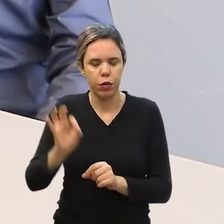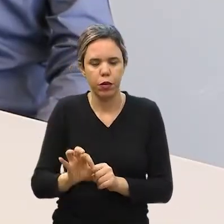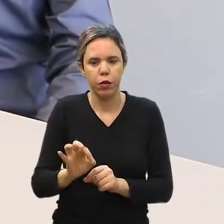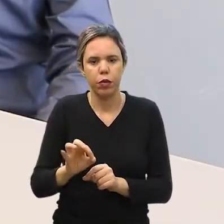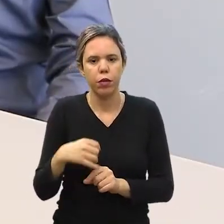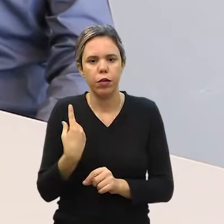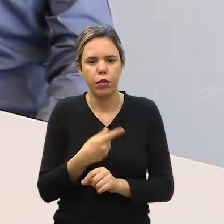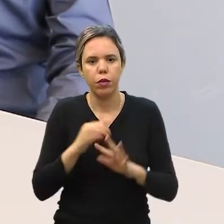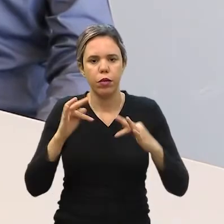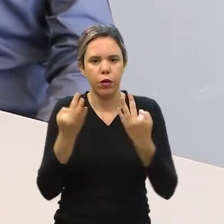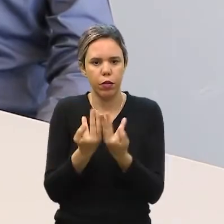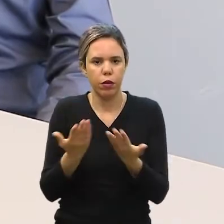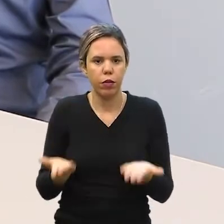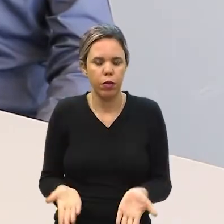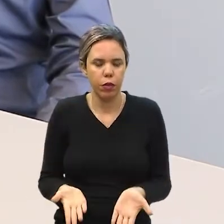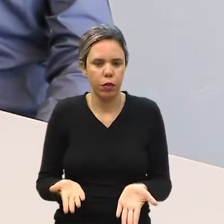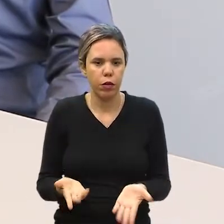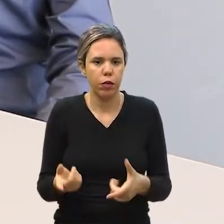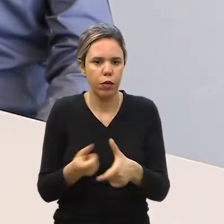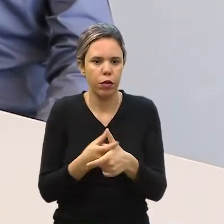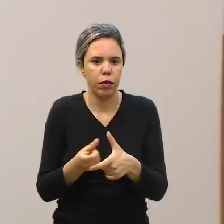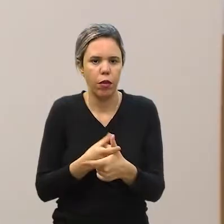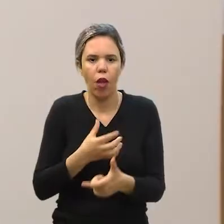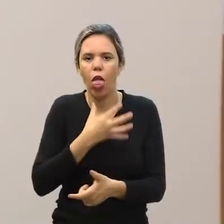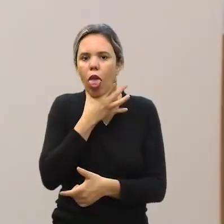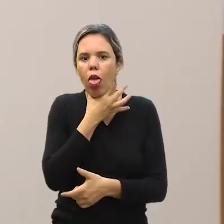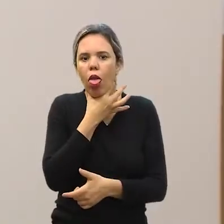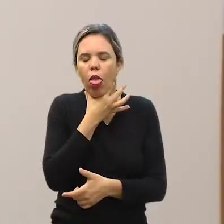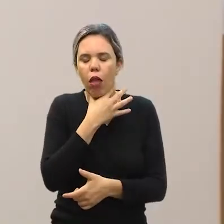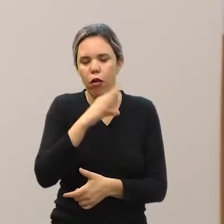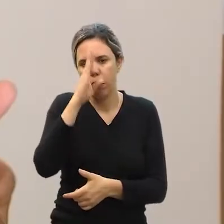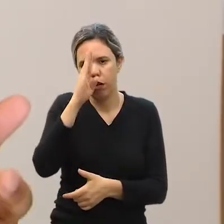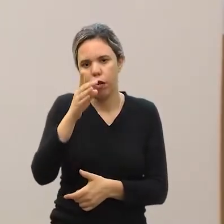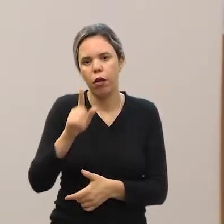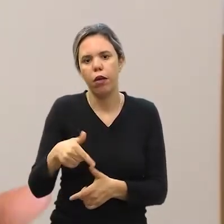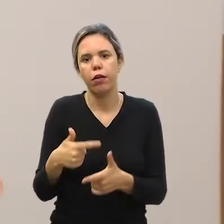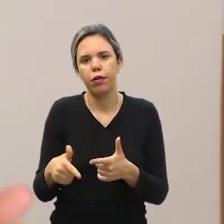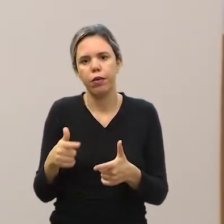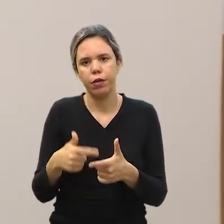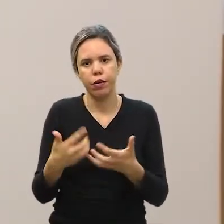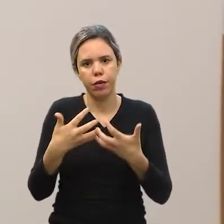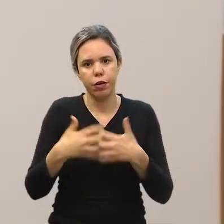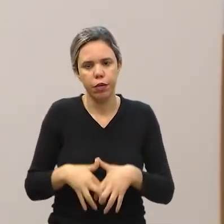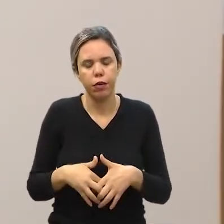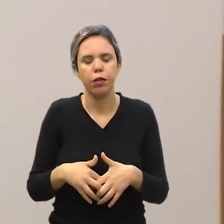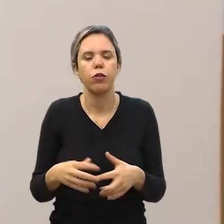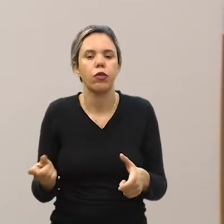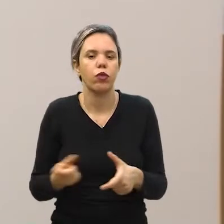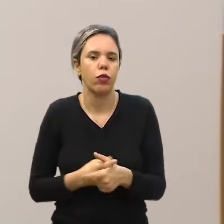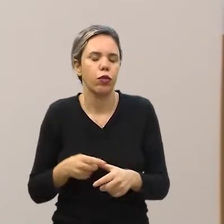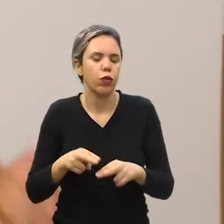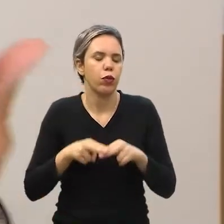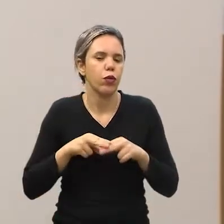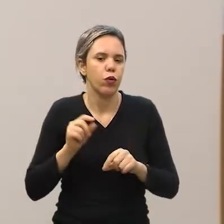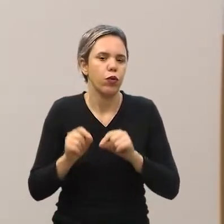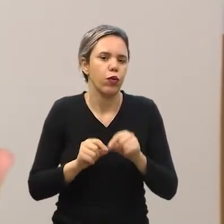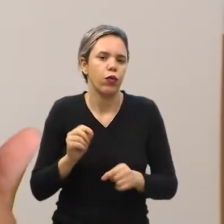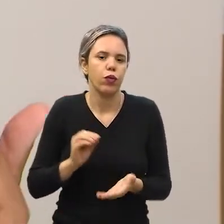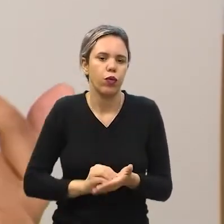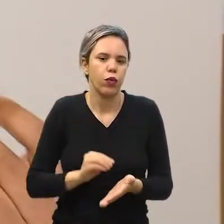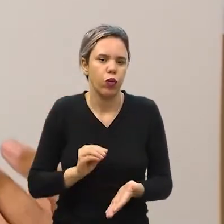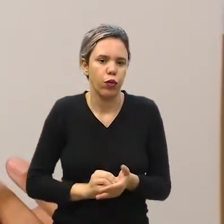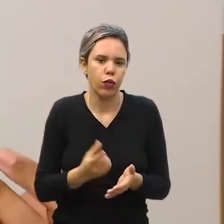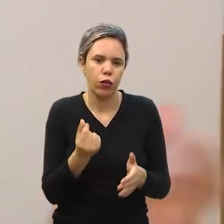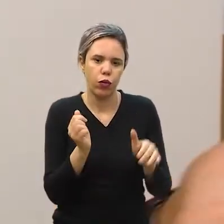das nossas famílias estão endividadas. E o principal reflexo desse endividamento ou é a falta de